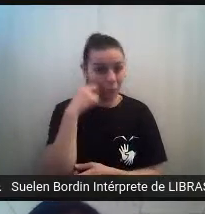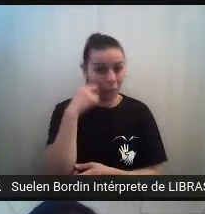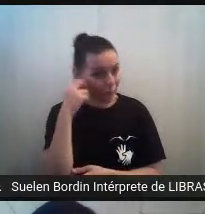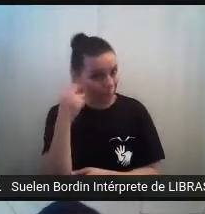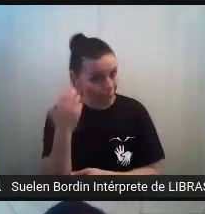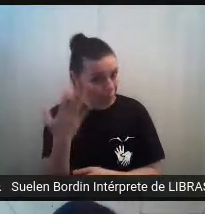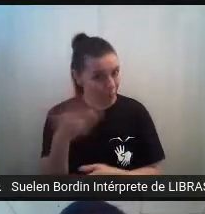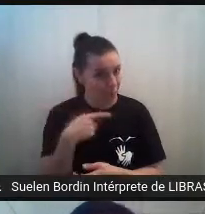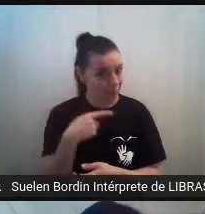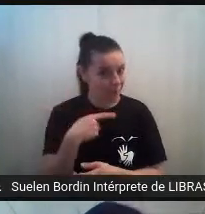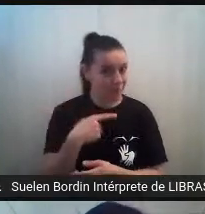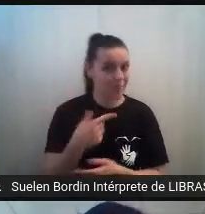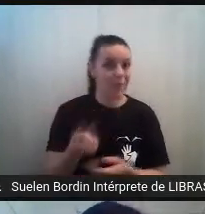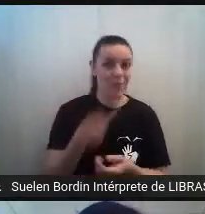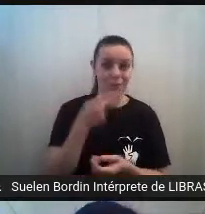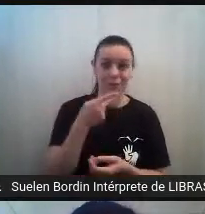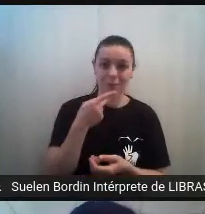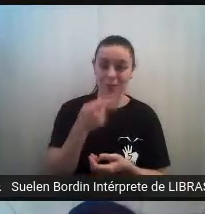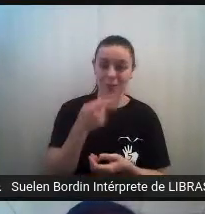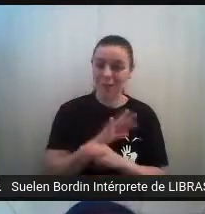gente.